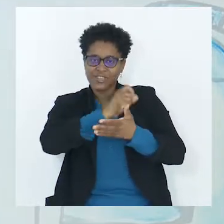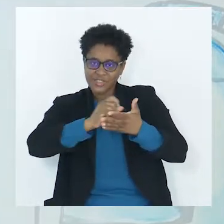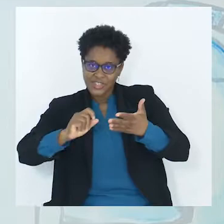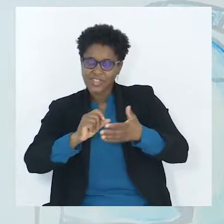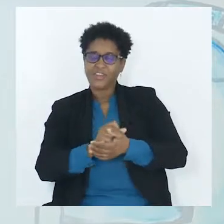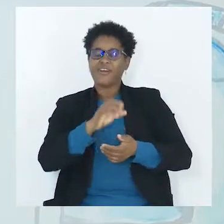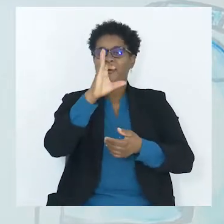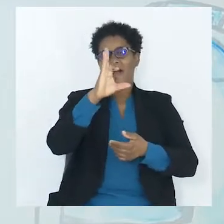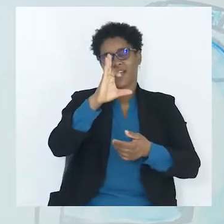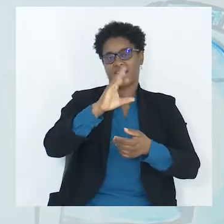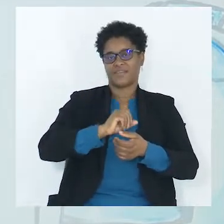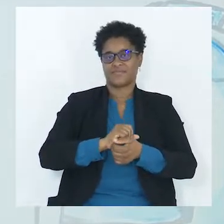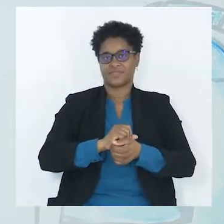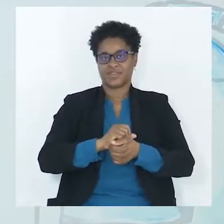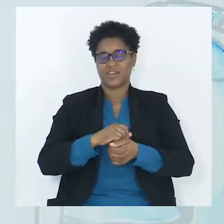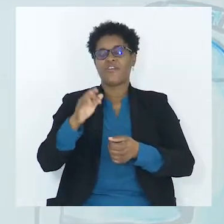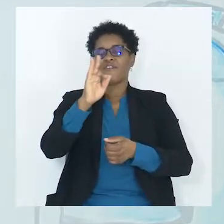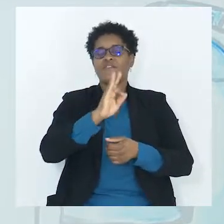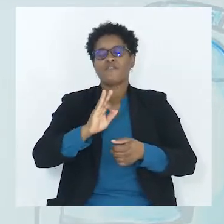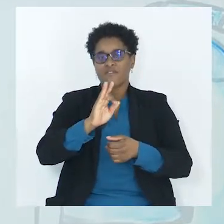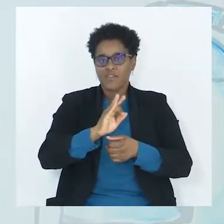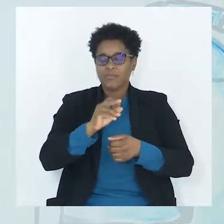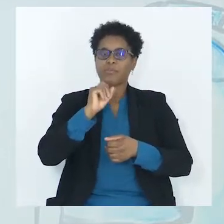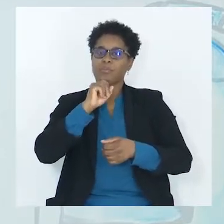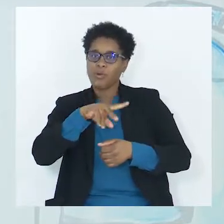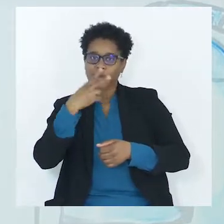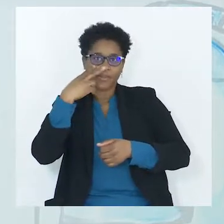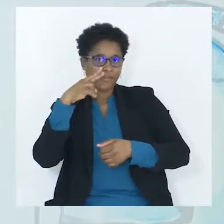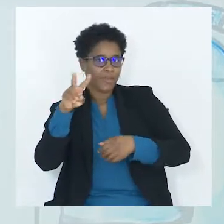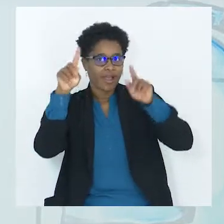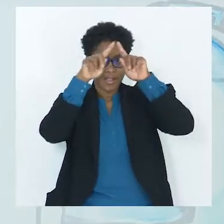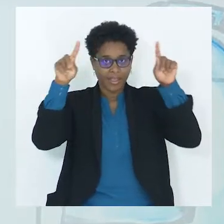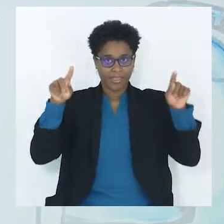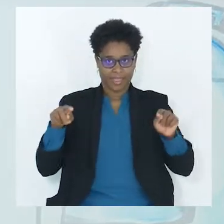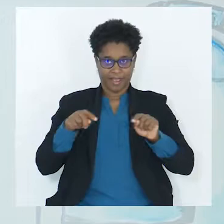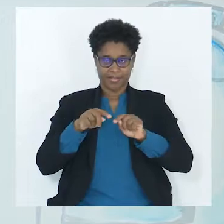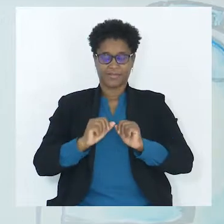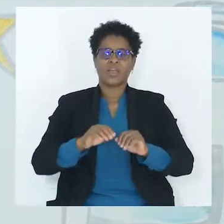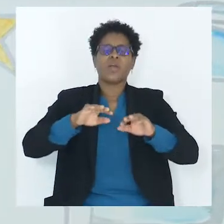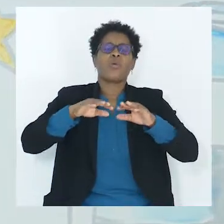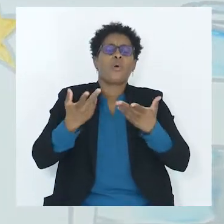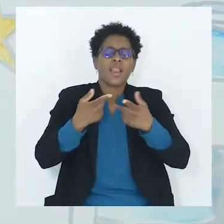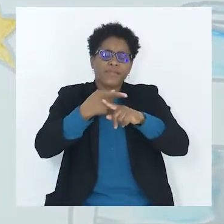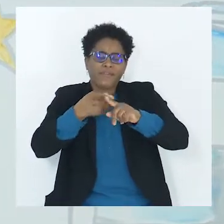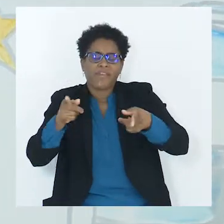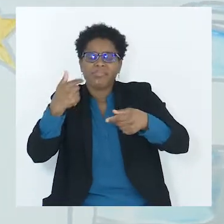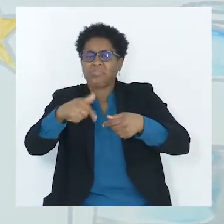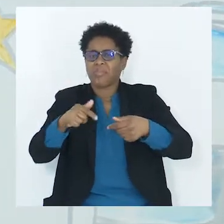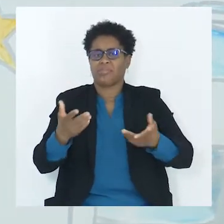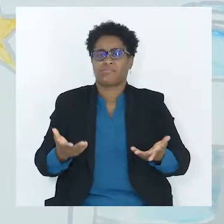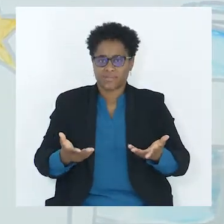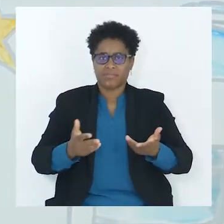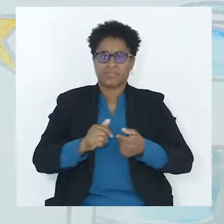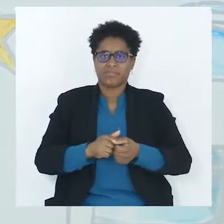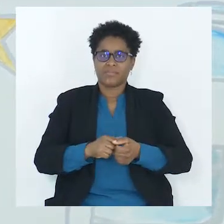história escrita com H, conforme se podem observar na tela. Que diferença tem